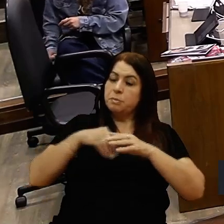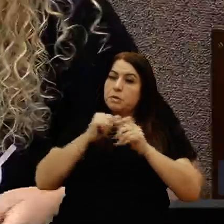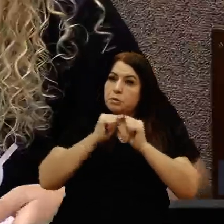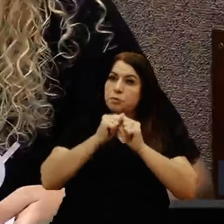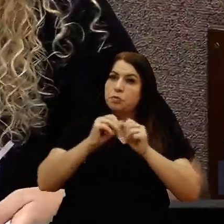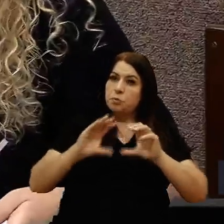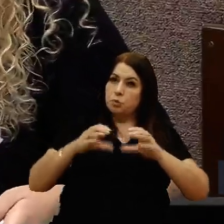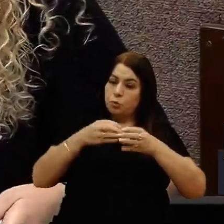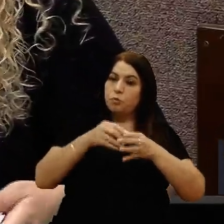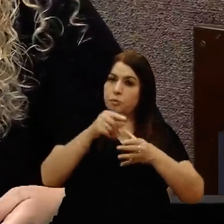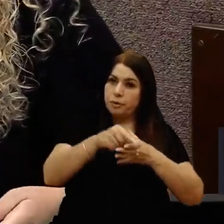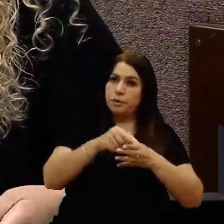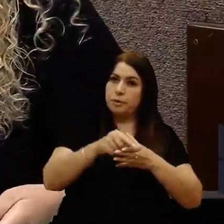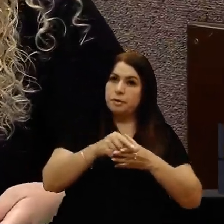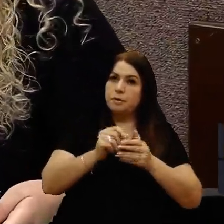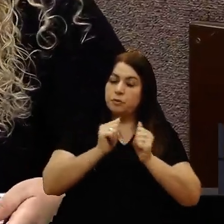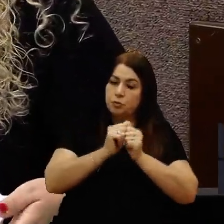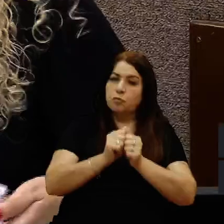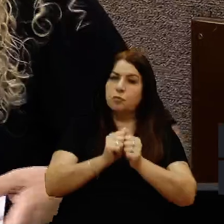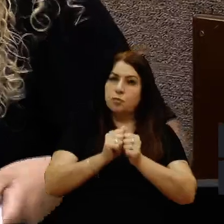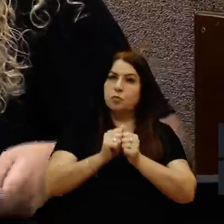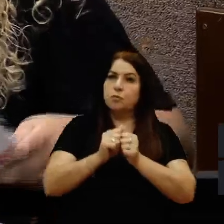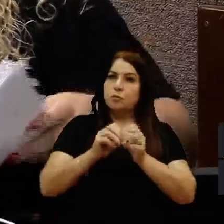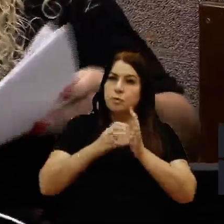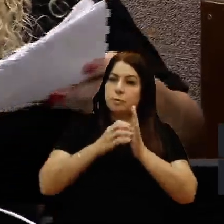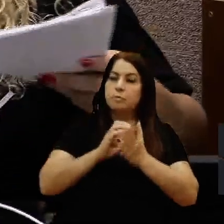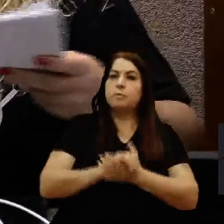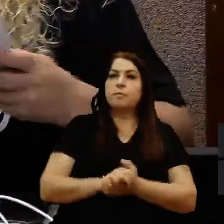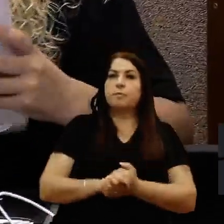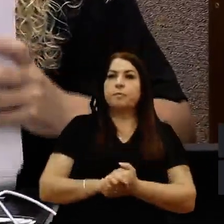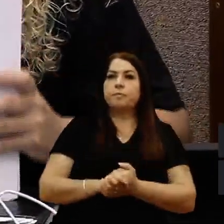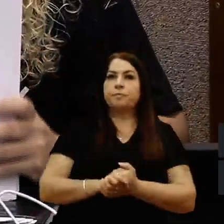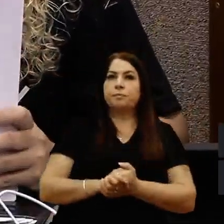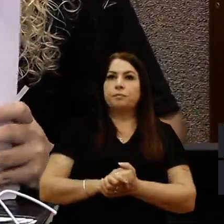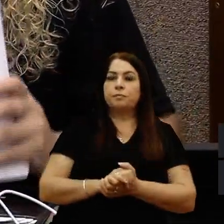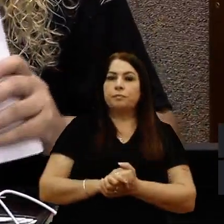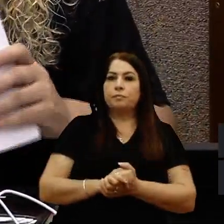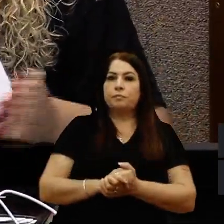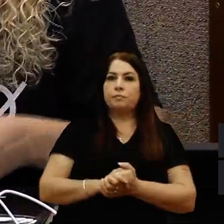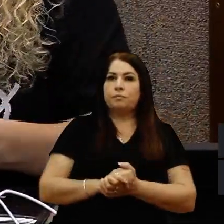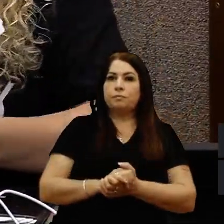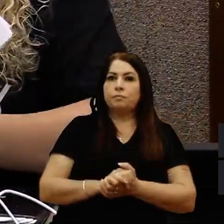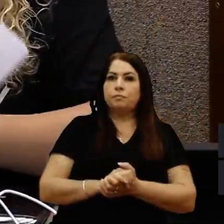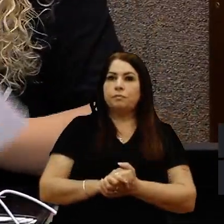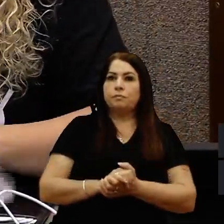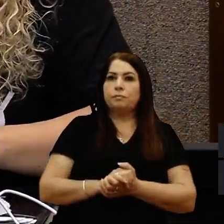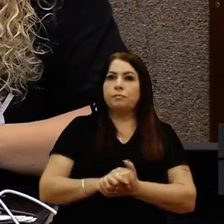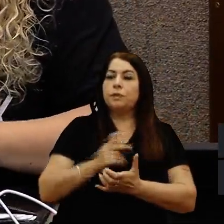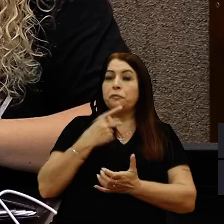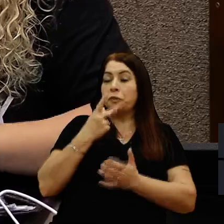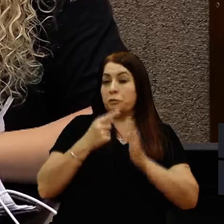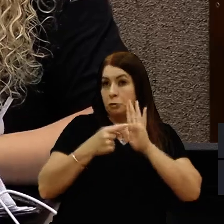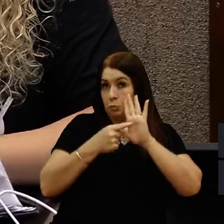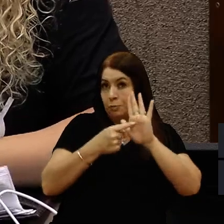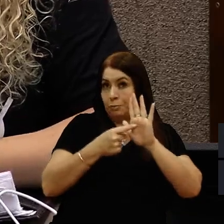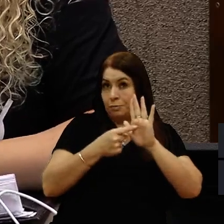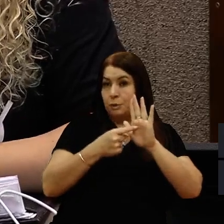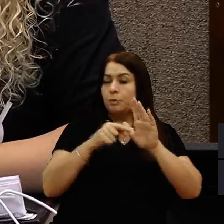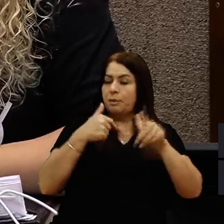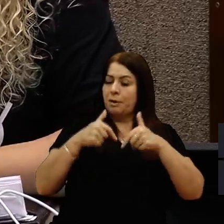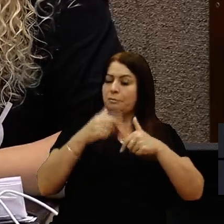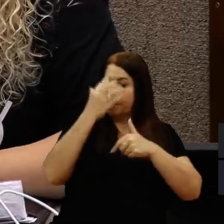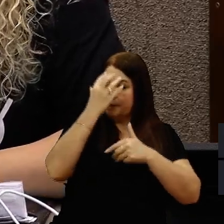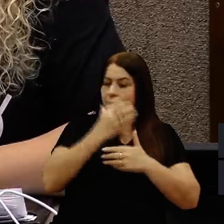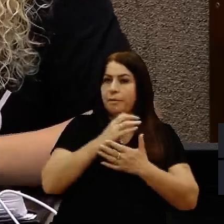nosso grupo, que o senhor está com a gente e a nossa bancada, e dizer que o senhor demonstra um trabalho muito